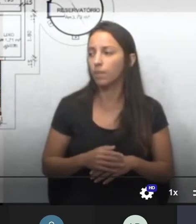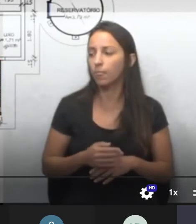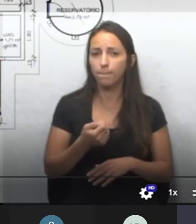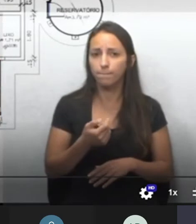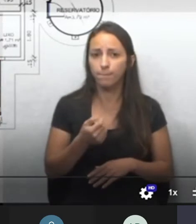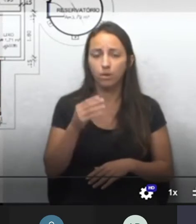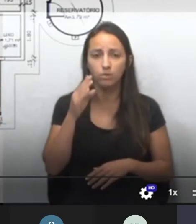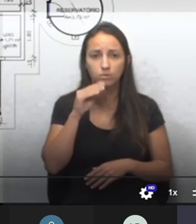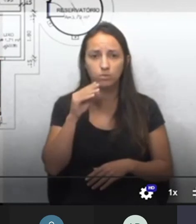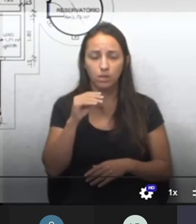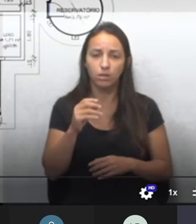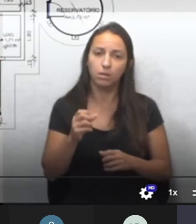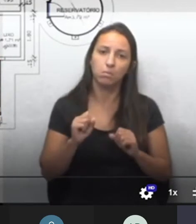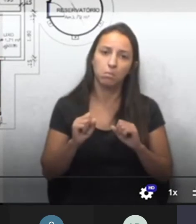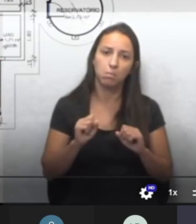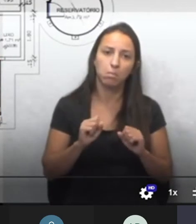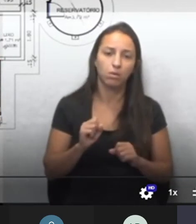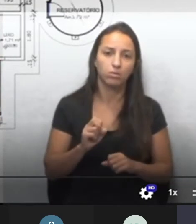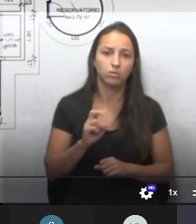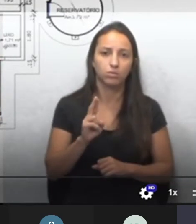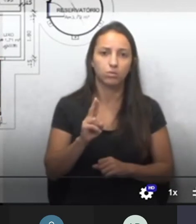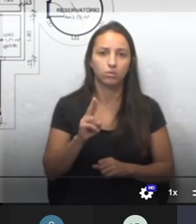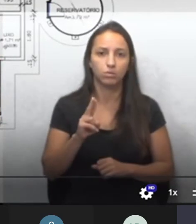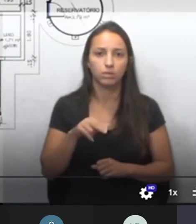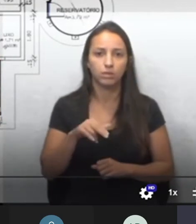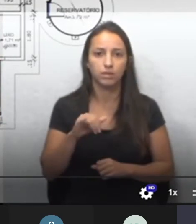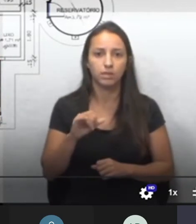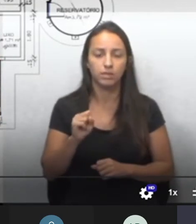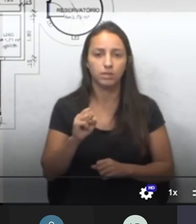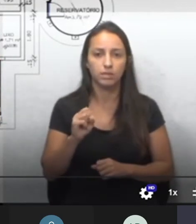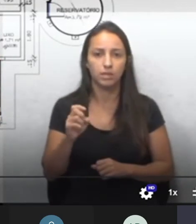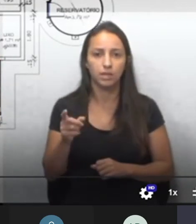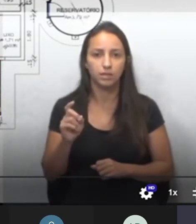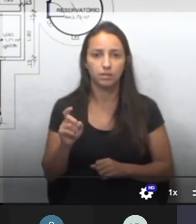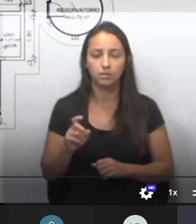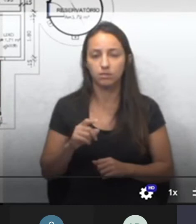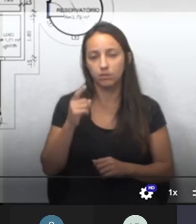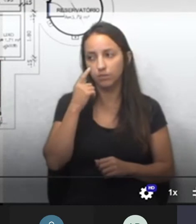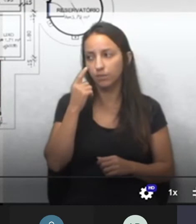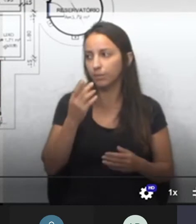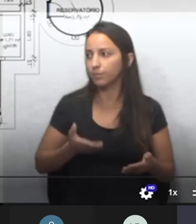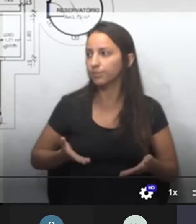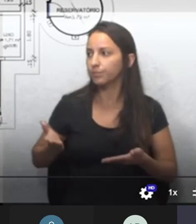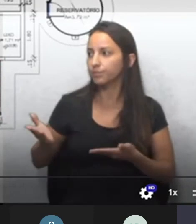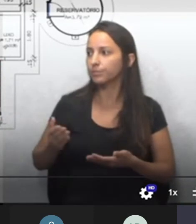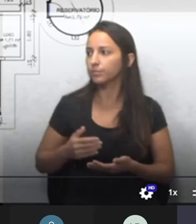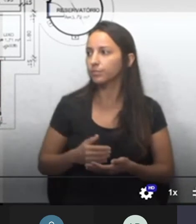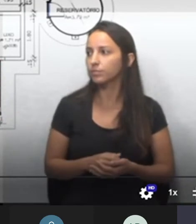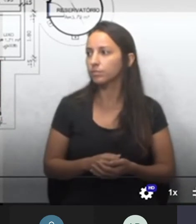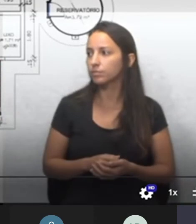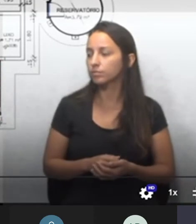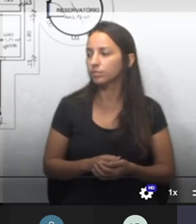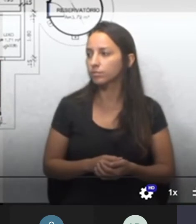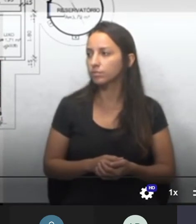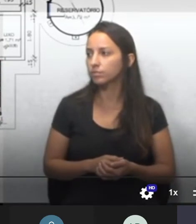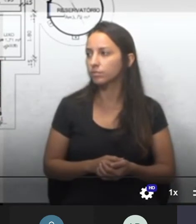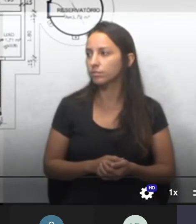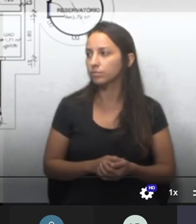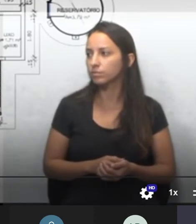Poucos funcionários, pode ser unissex, tá ok? Então, o funcionário vai entrar por trás ou então por